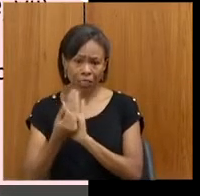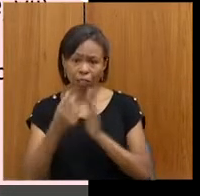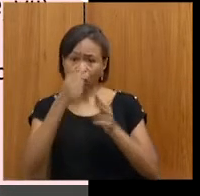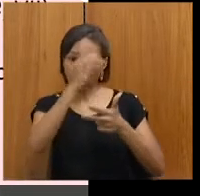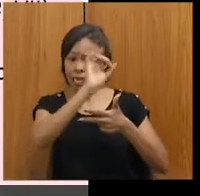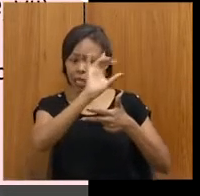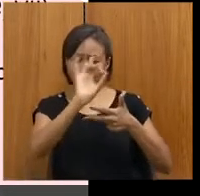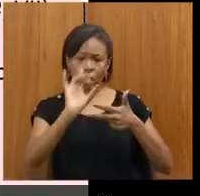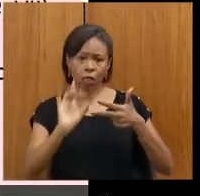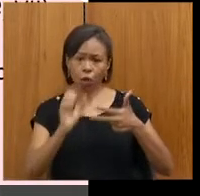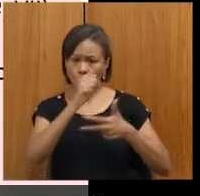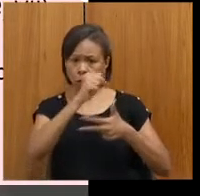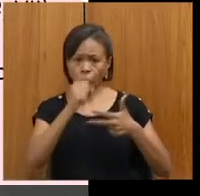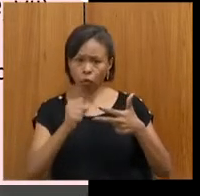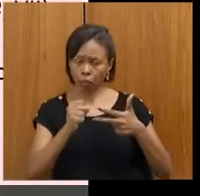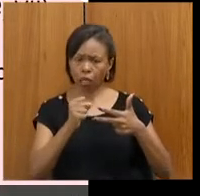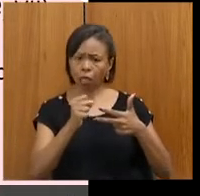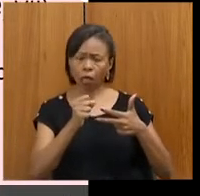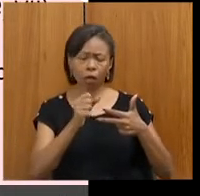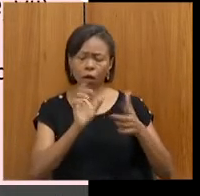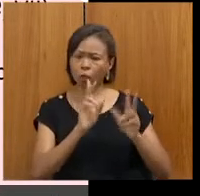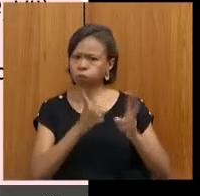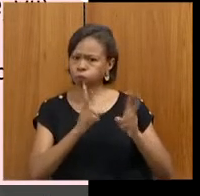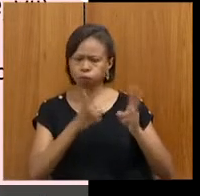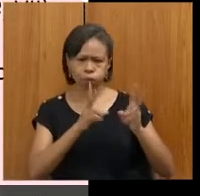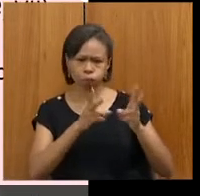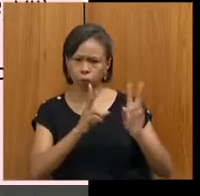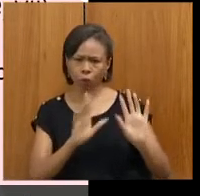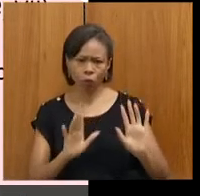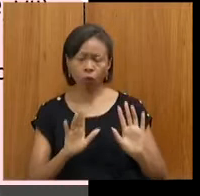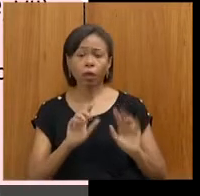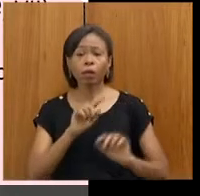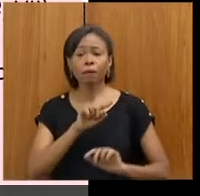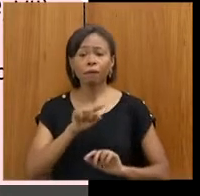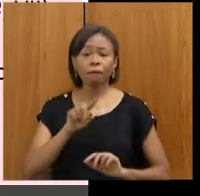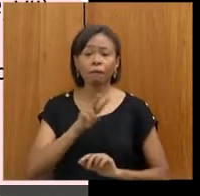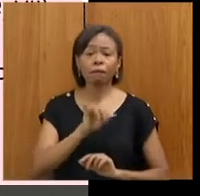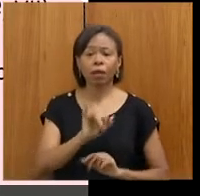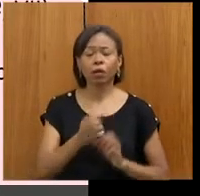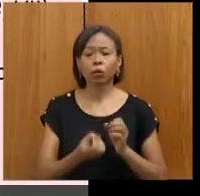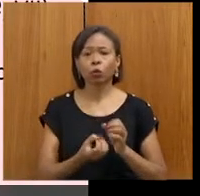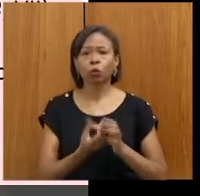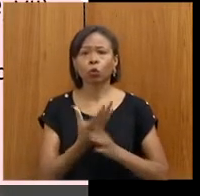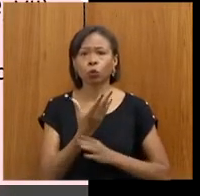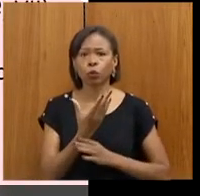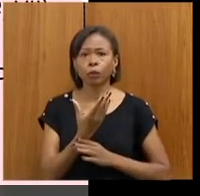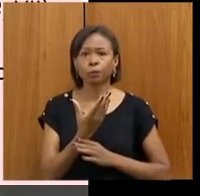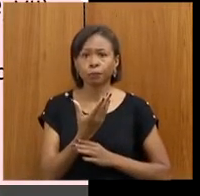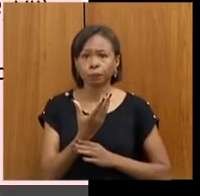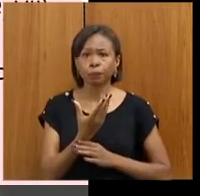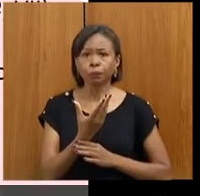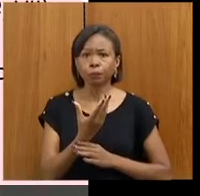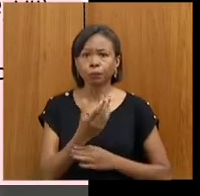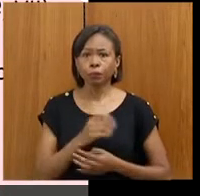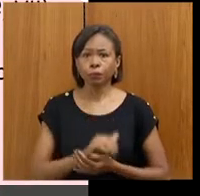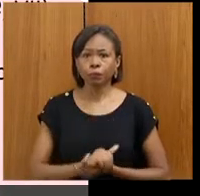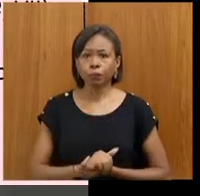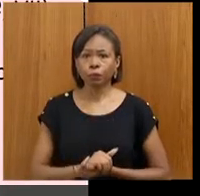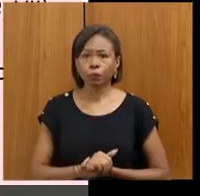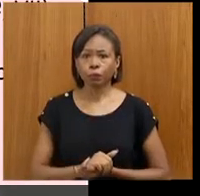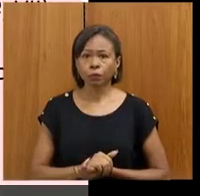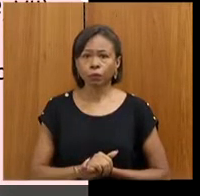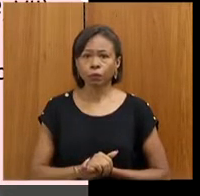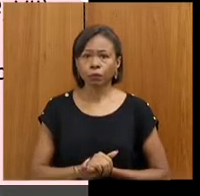inclusive bom é construir está no projeto de lei apresentado que o comitê de compatibilidade que aquele